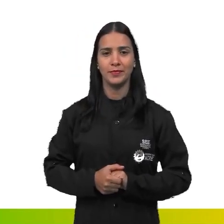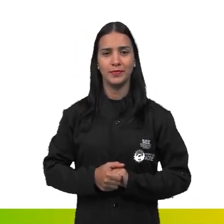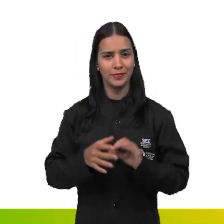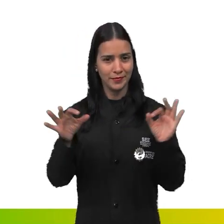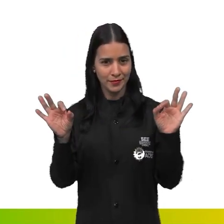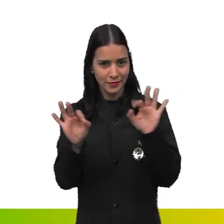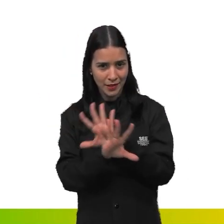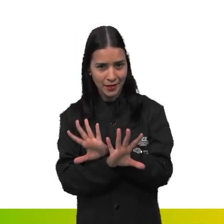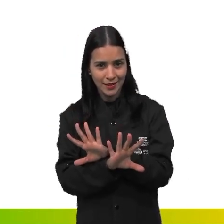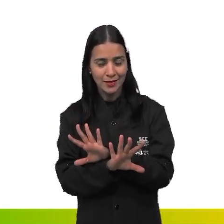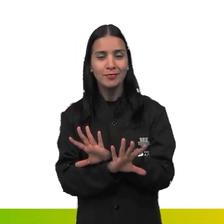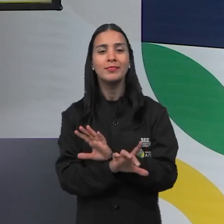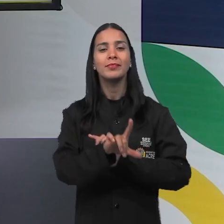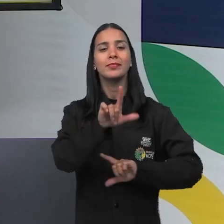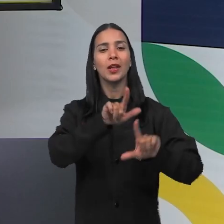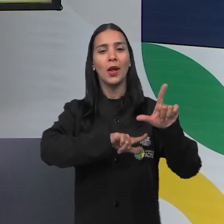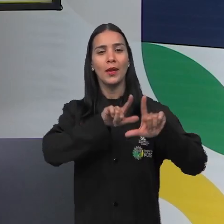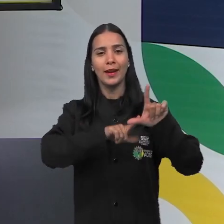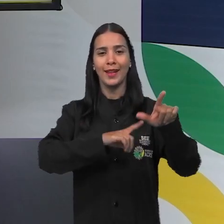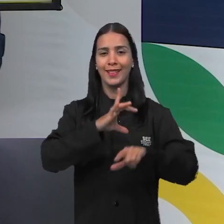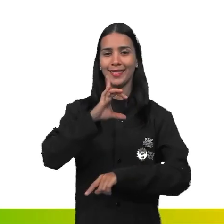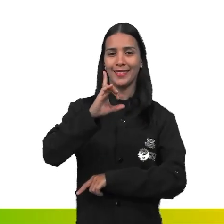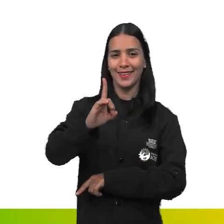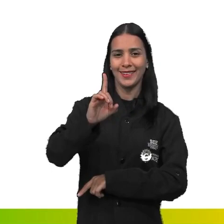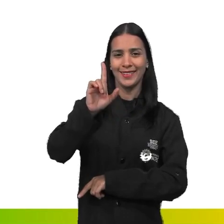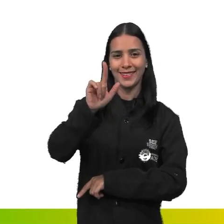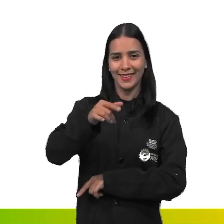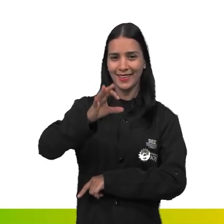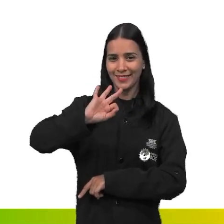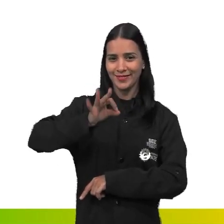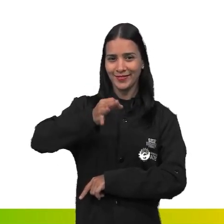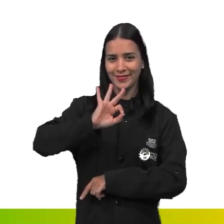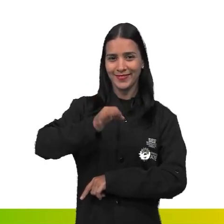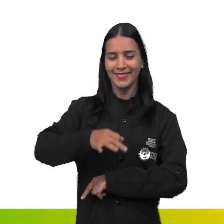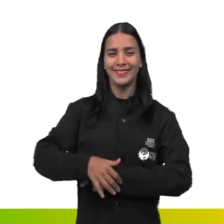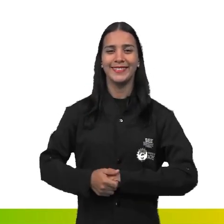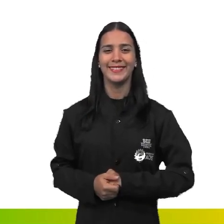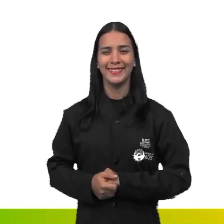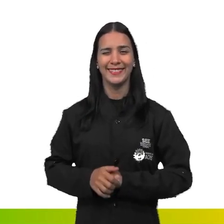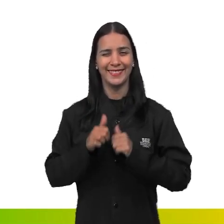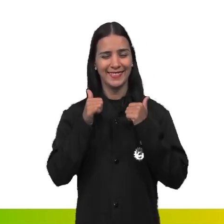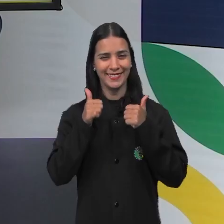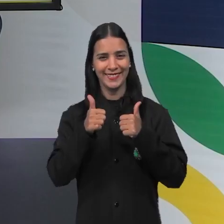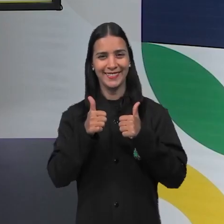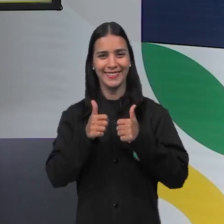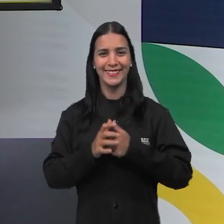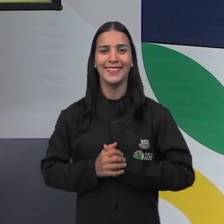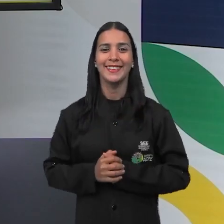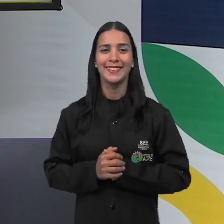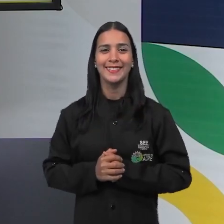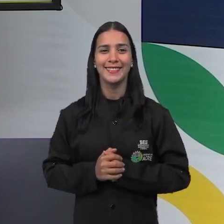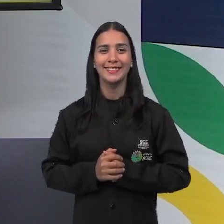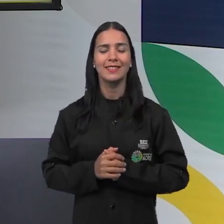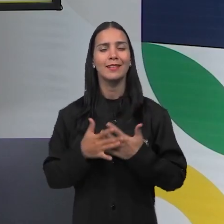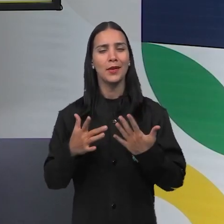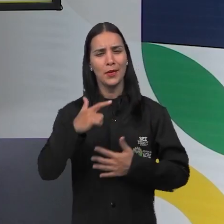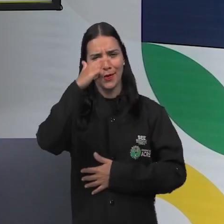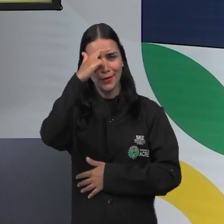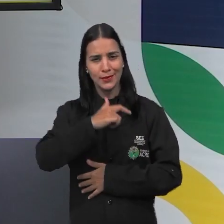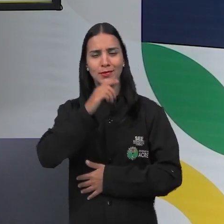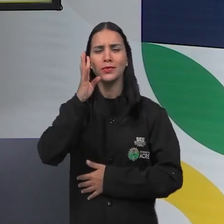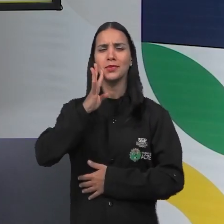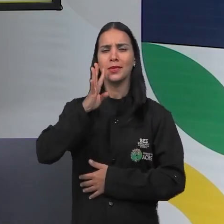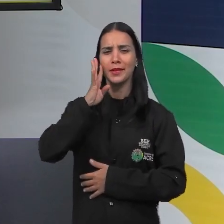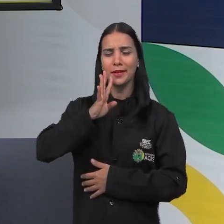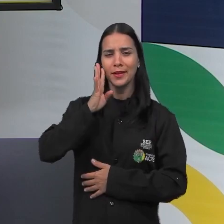Perfeito? Alternativa D é o nosso gabarito. Beleza? Tranquilão? Então, como eu sou legal com vocês,